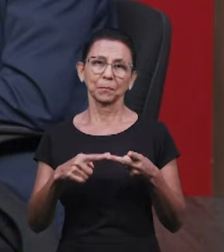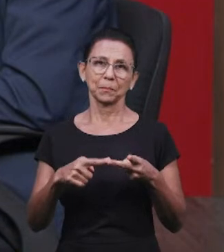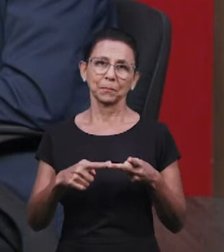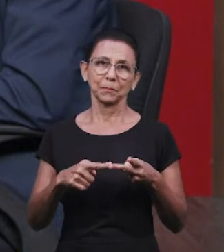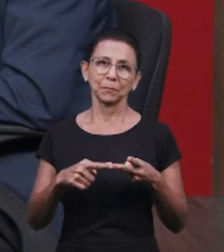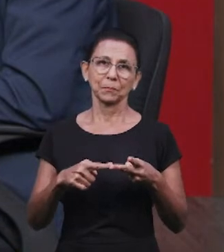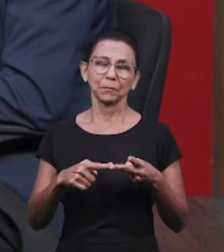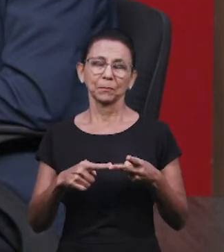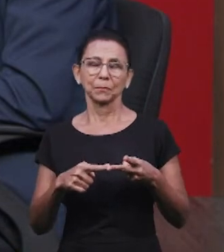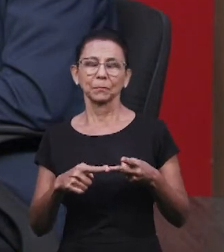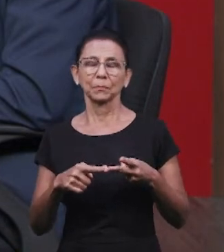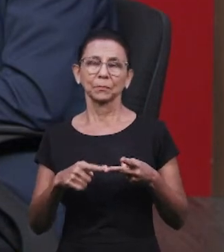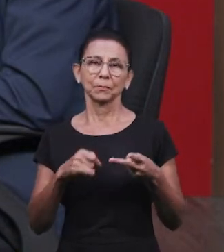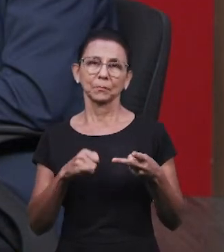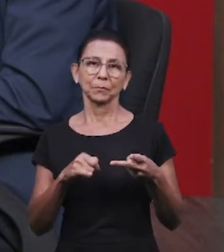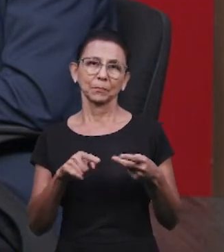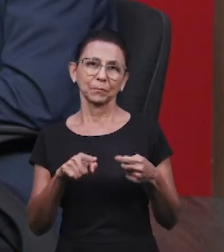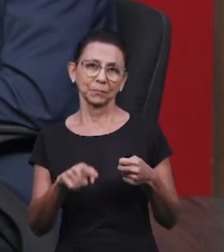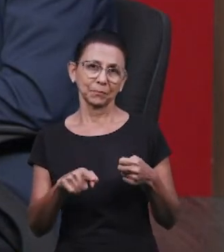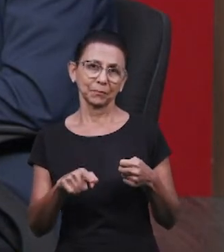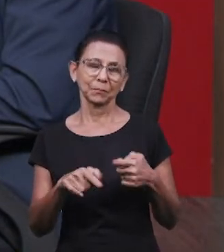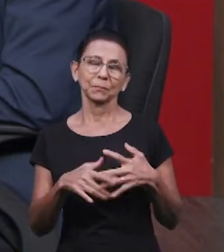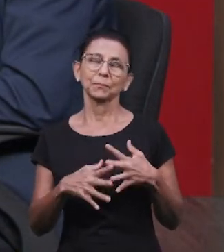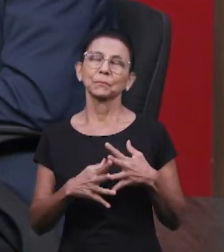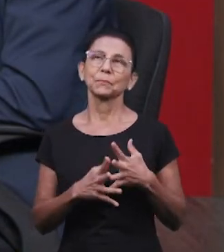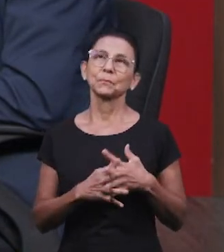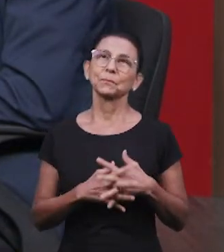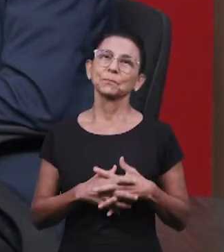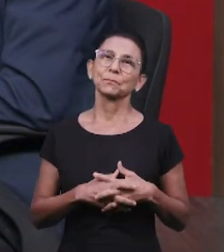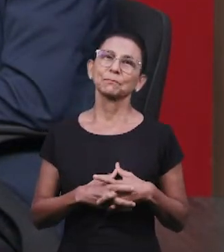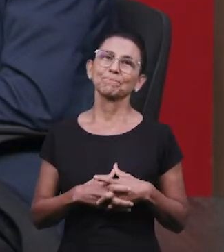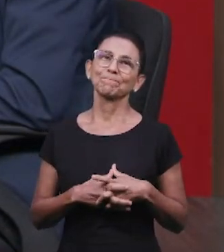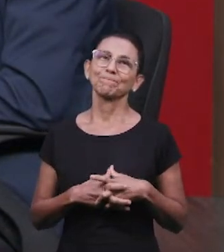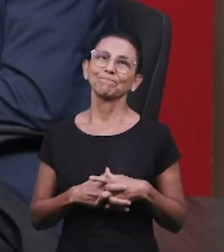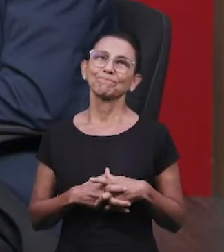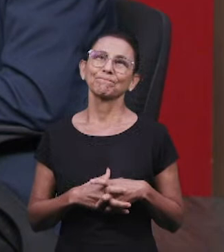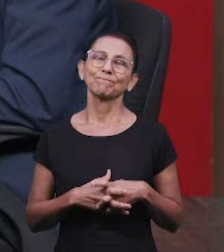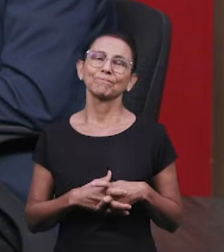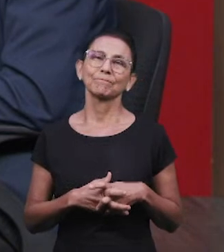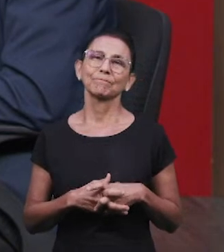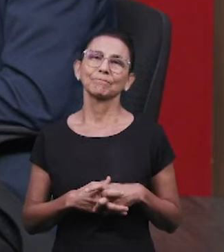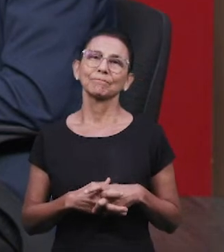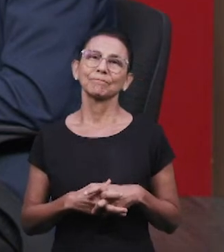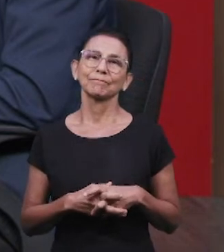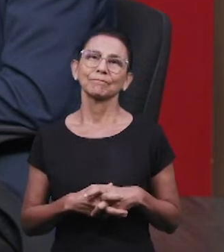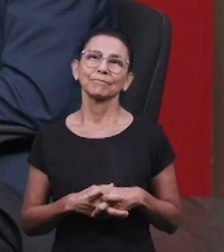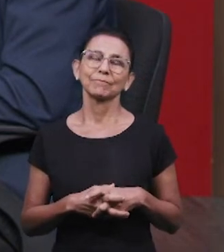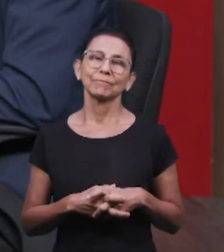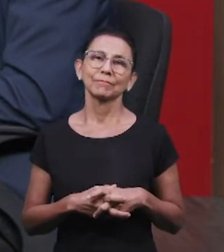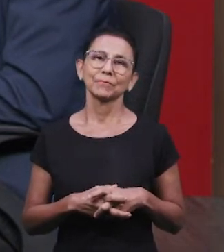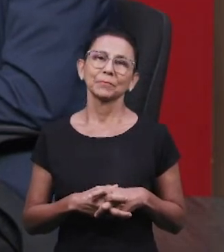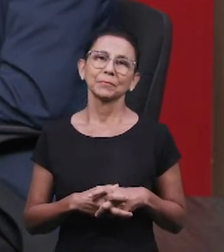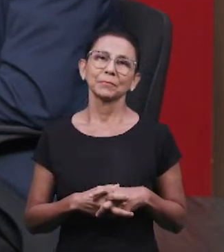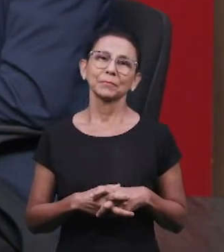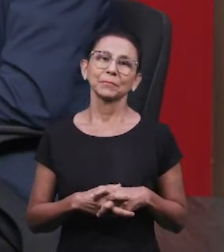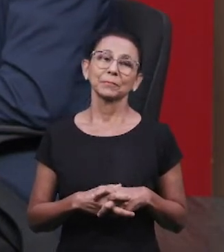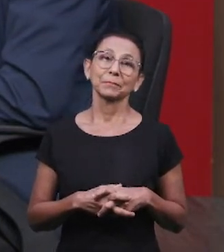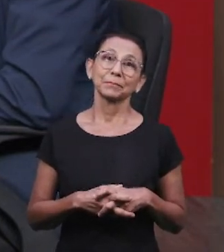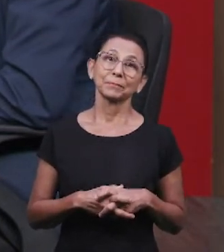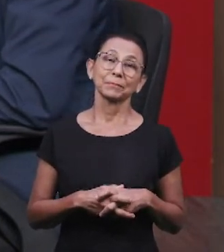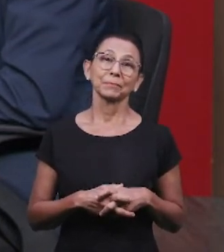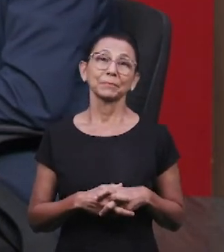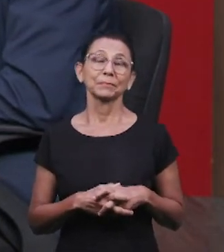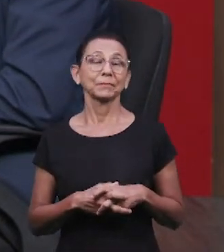a questão de que se você não para num determinado ponto, invariavelmente a coisa